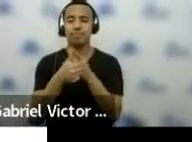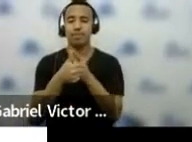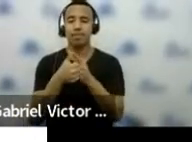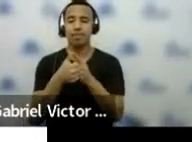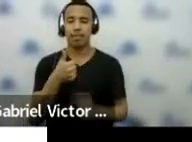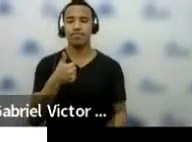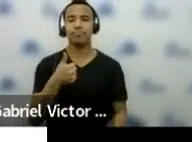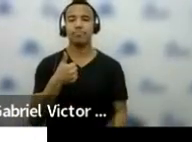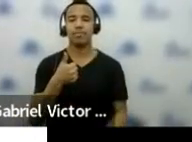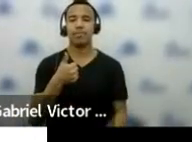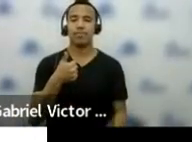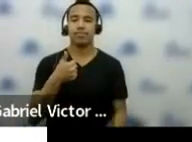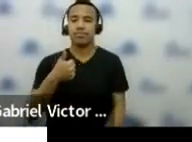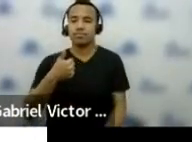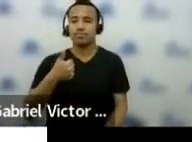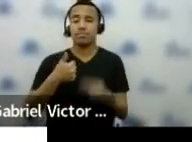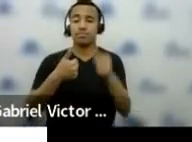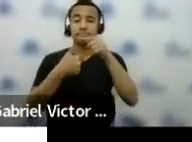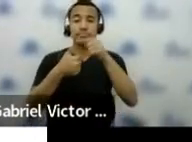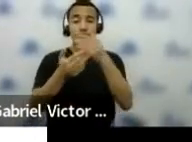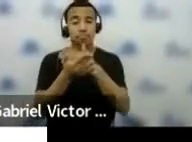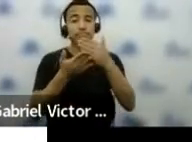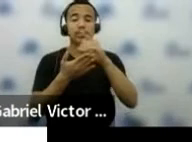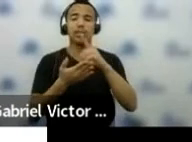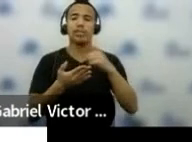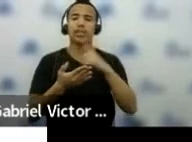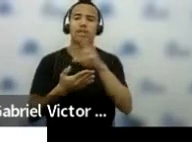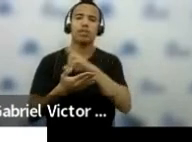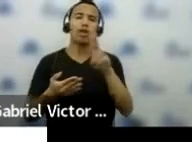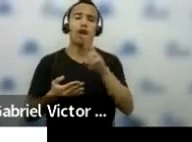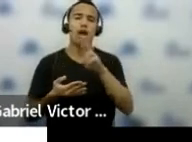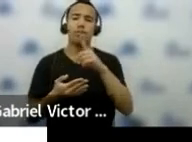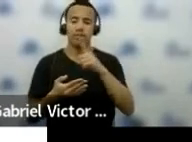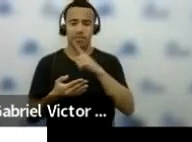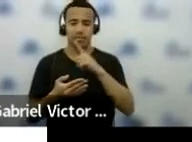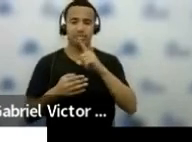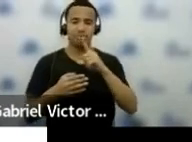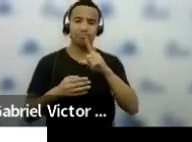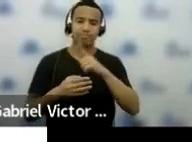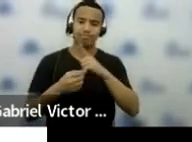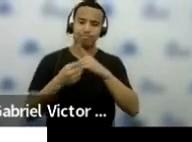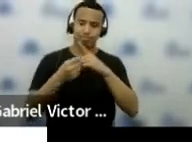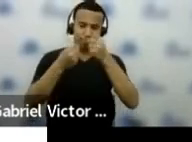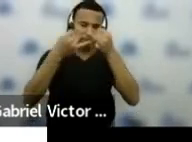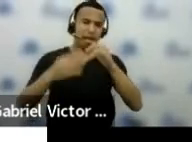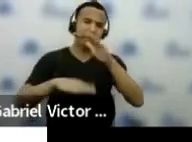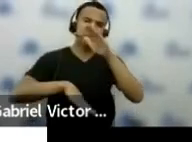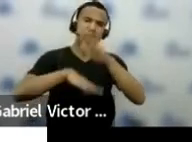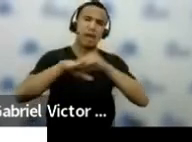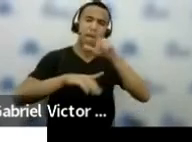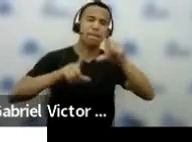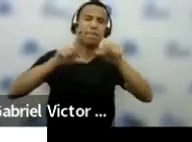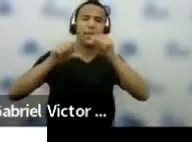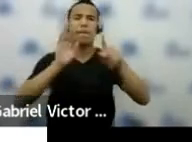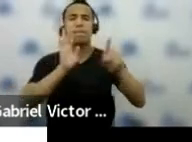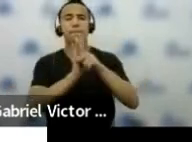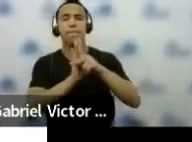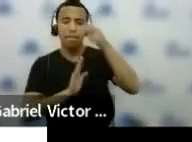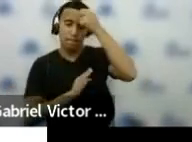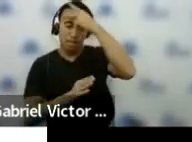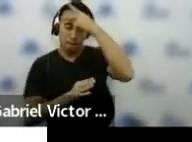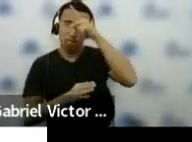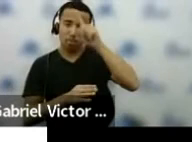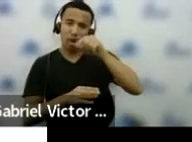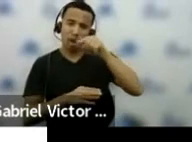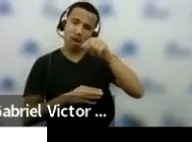A primeira etapa, a gente tem uma chamada pública para seleção, como eu comentei. Os centros de competência, então, uma ICT